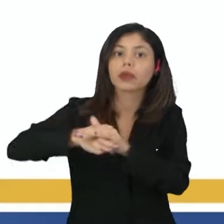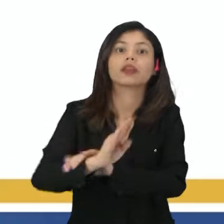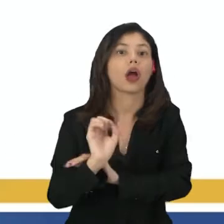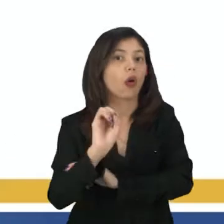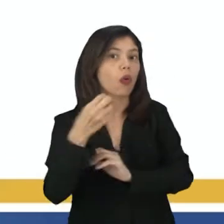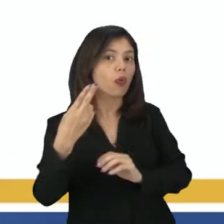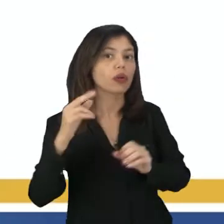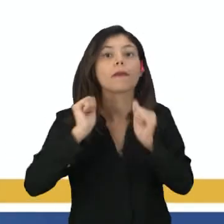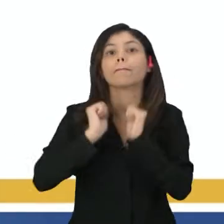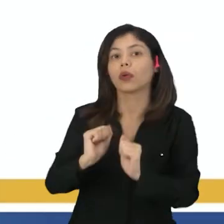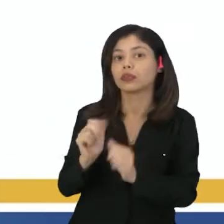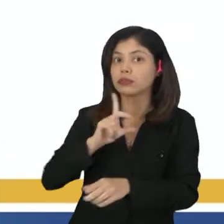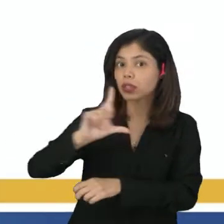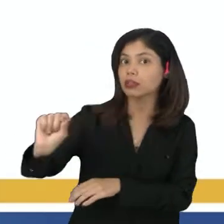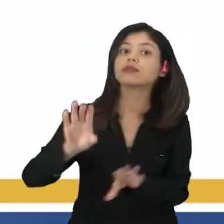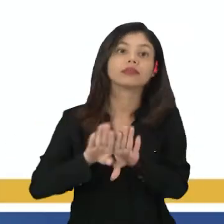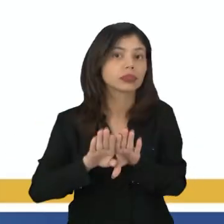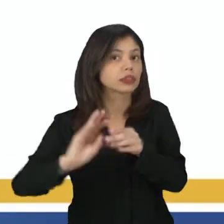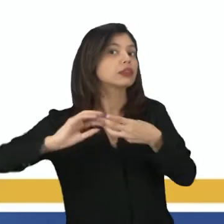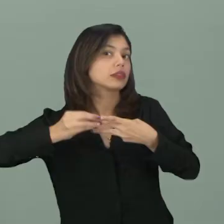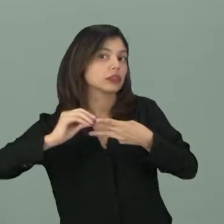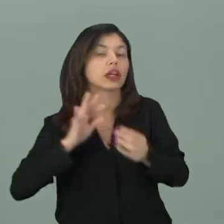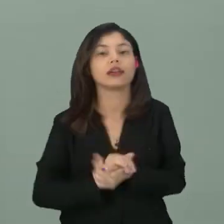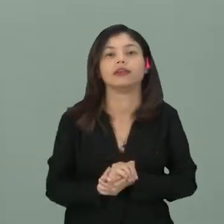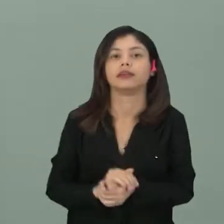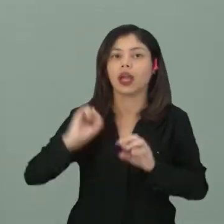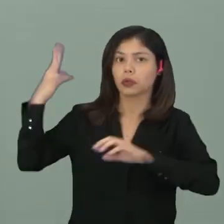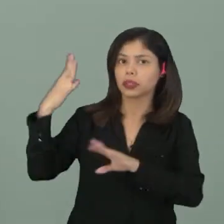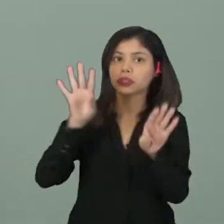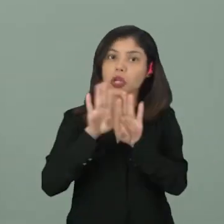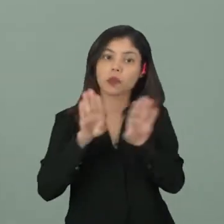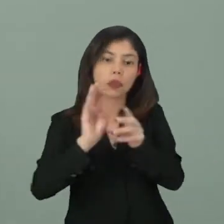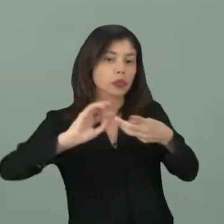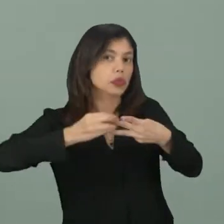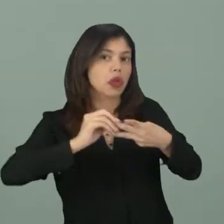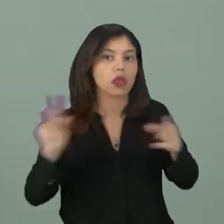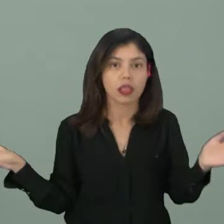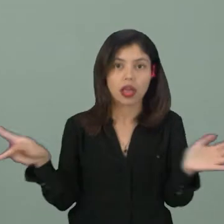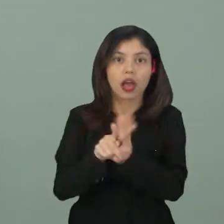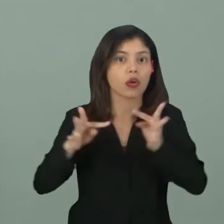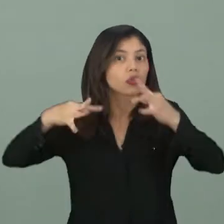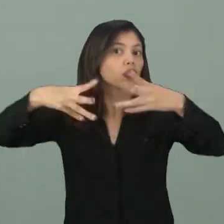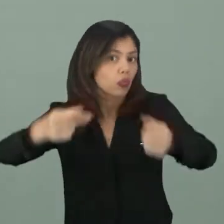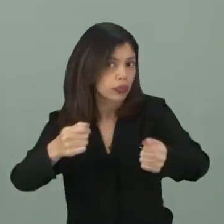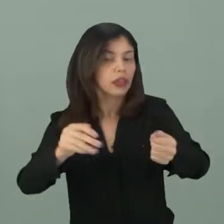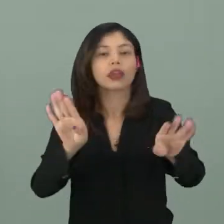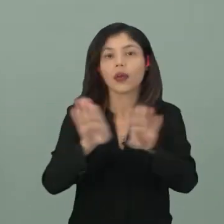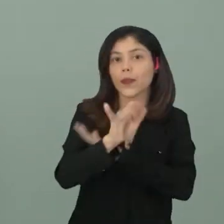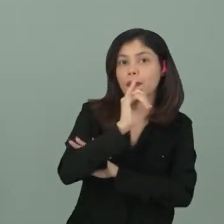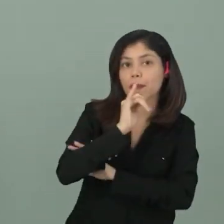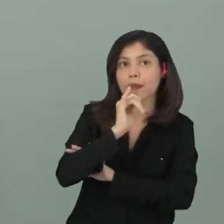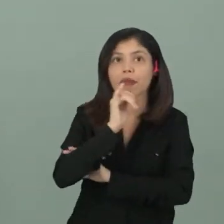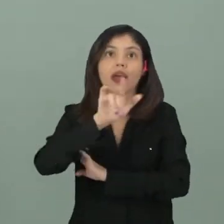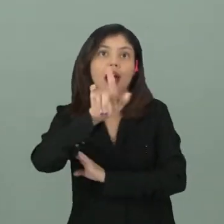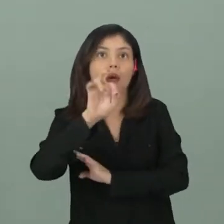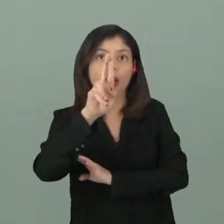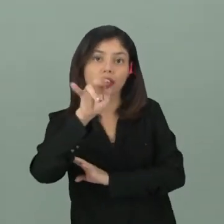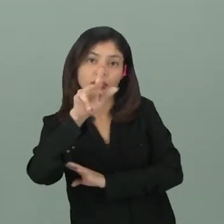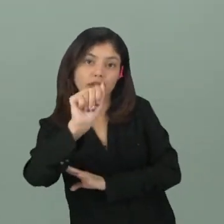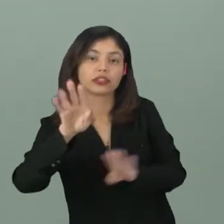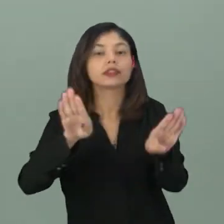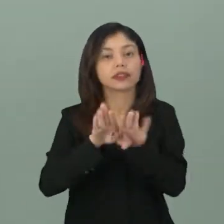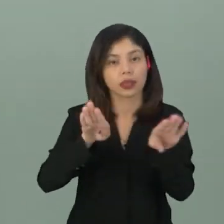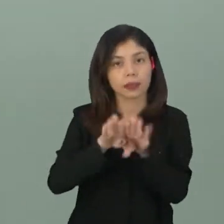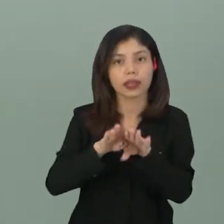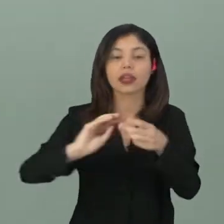de quem pode sair dentro da célula. Isso acontece tanto em células complexas, como é o caso de uma célula eucarionte, como ocorre também